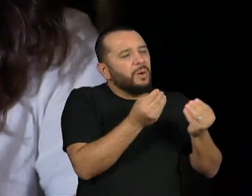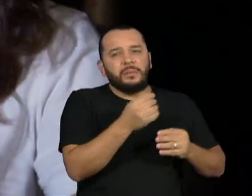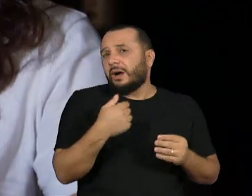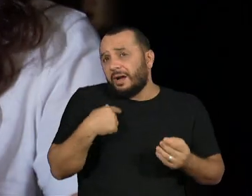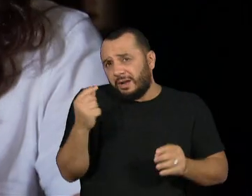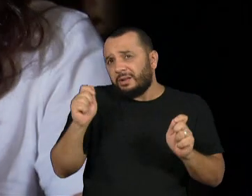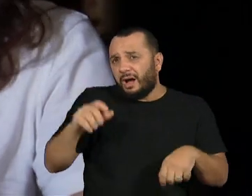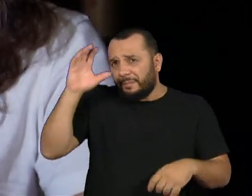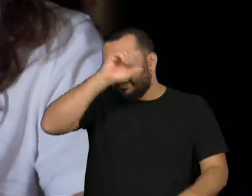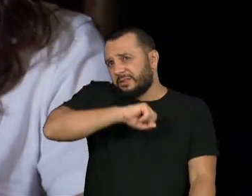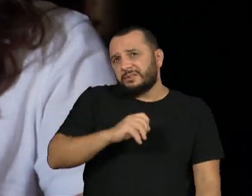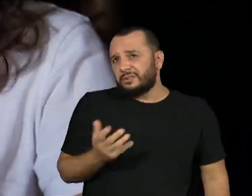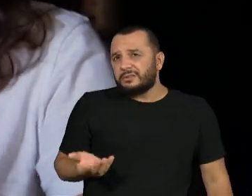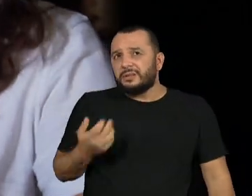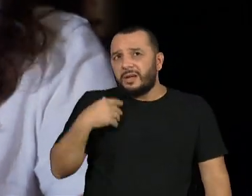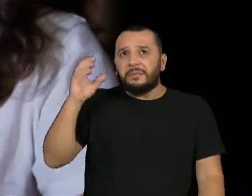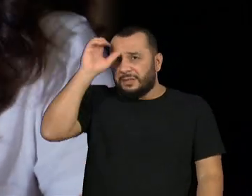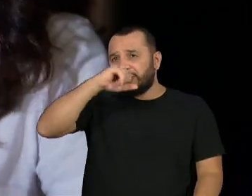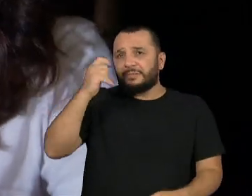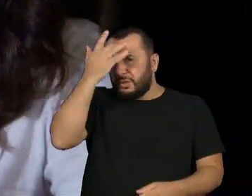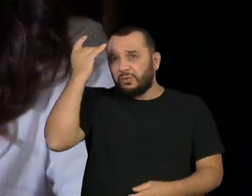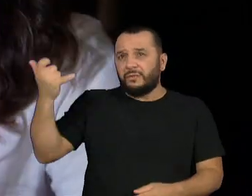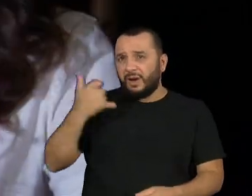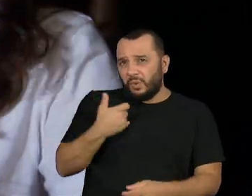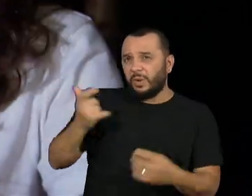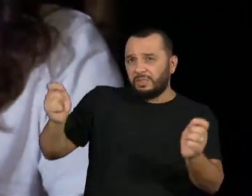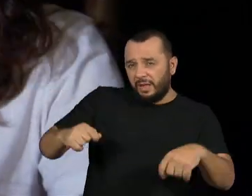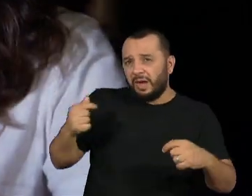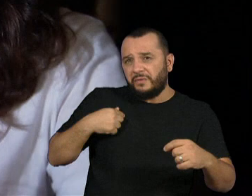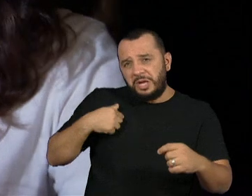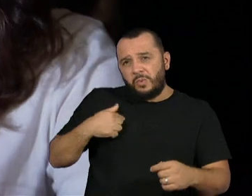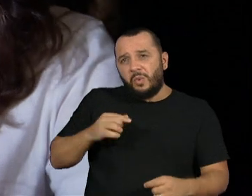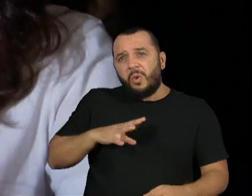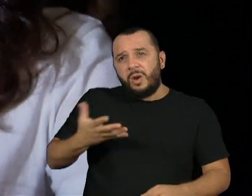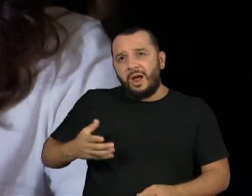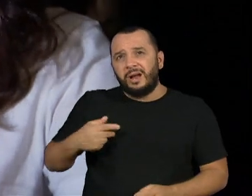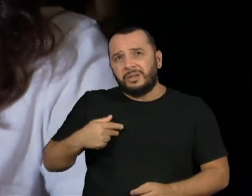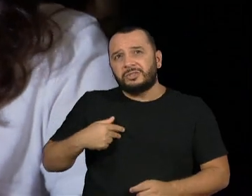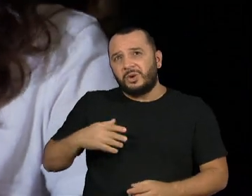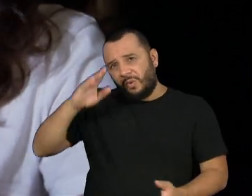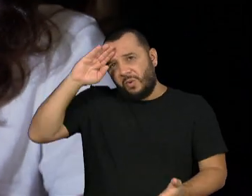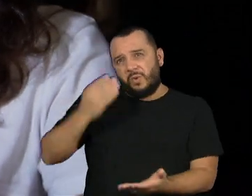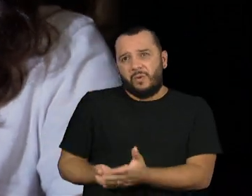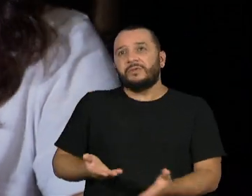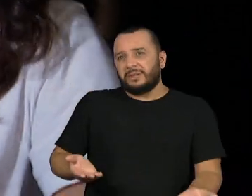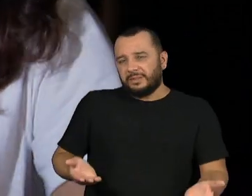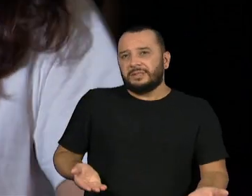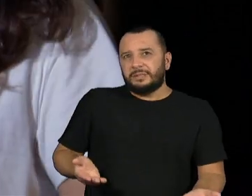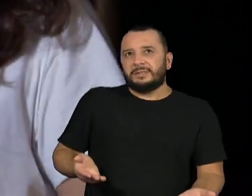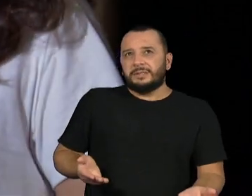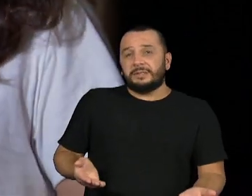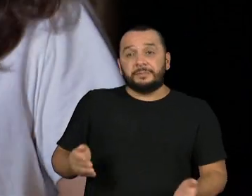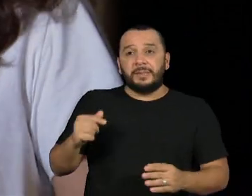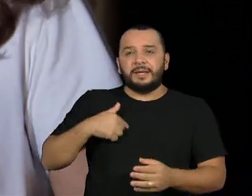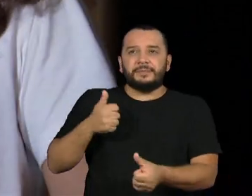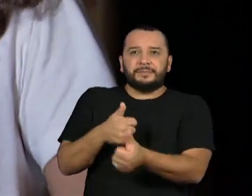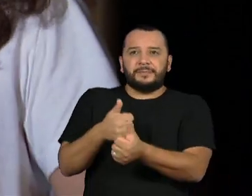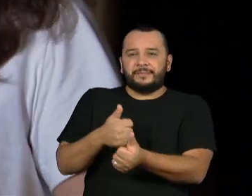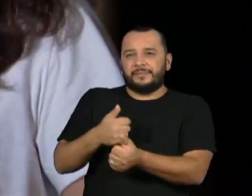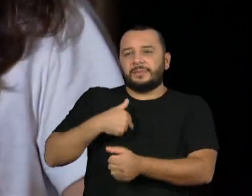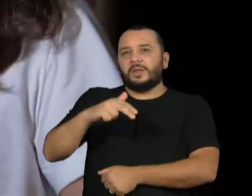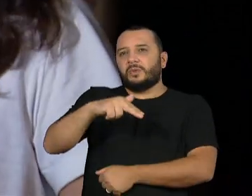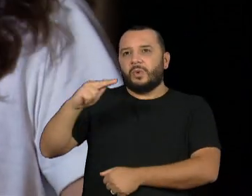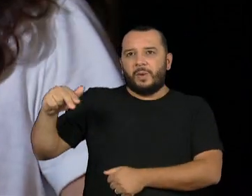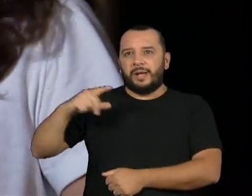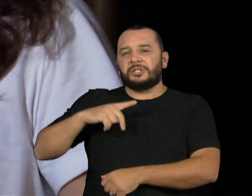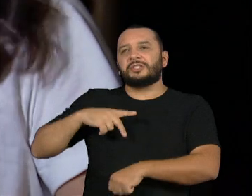que dava, porque eu já tinha ouvido falar de pessoas que faziam isso. Então eu fui, assim, confiei. Mas na costa da Noruega tinha muita pedra e